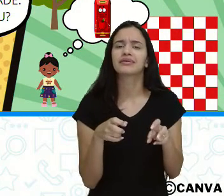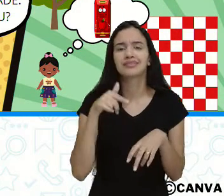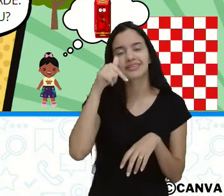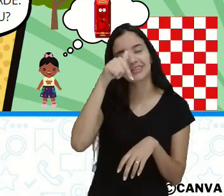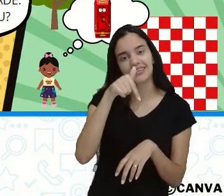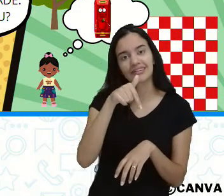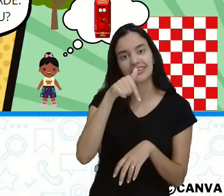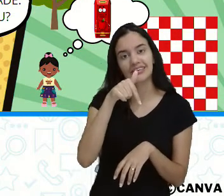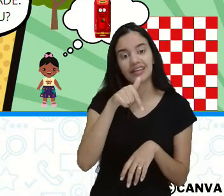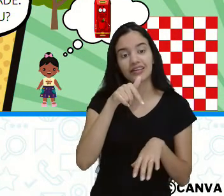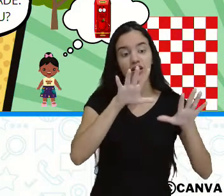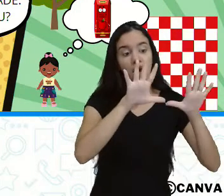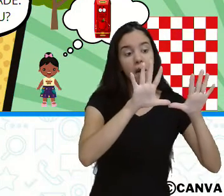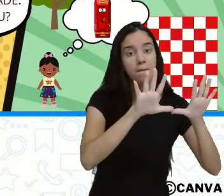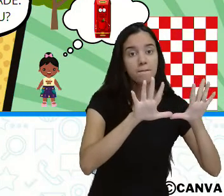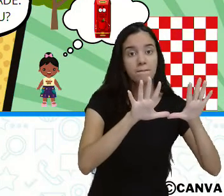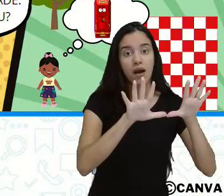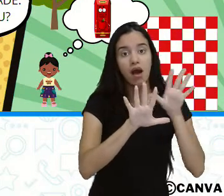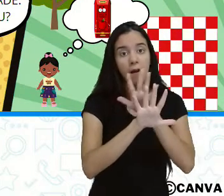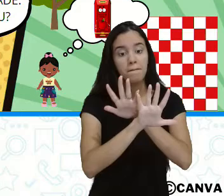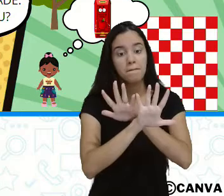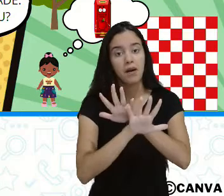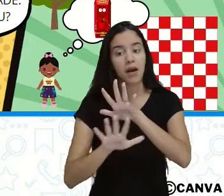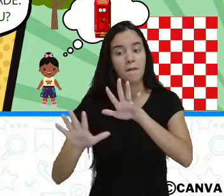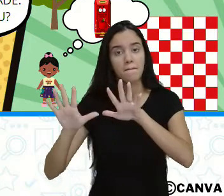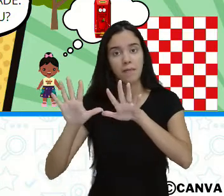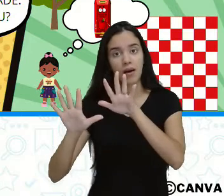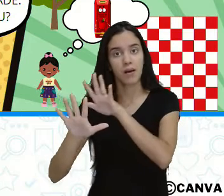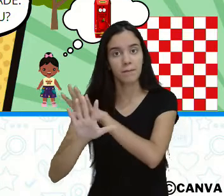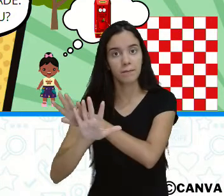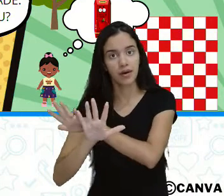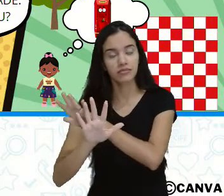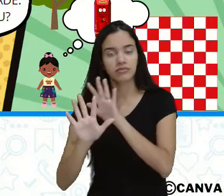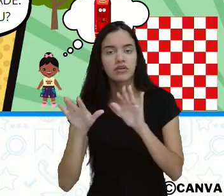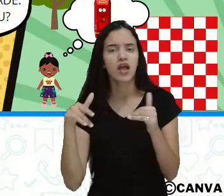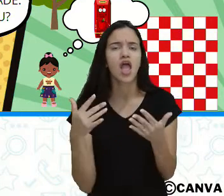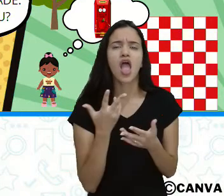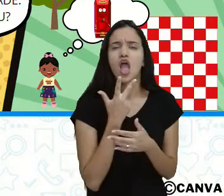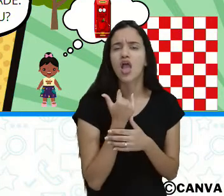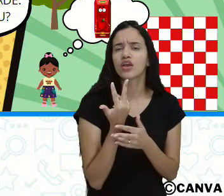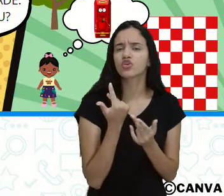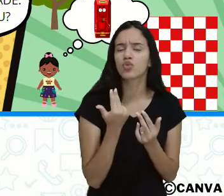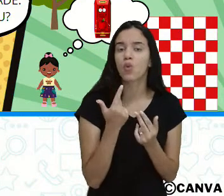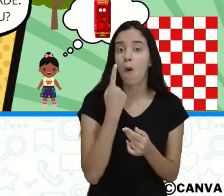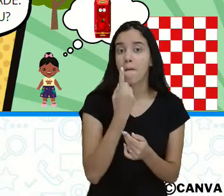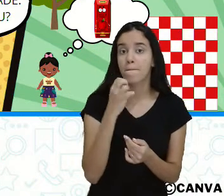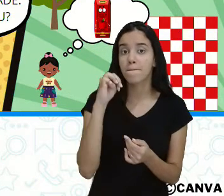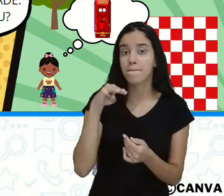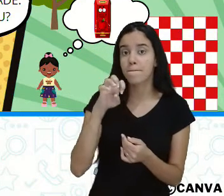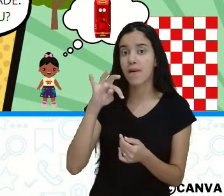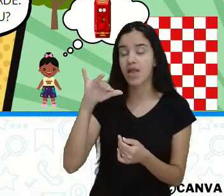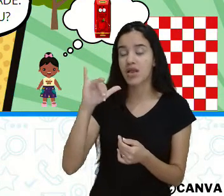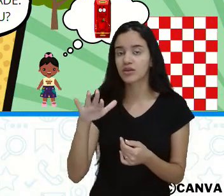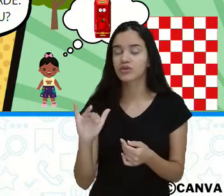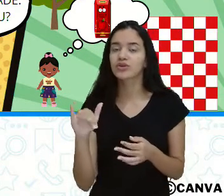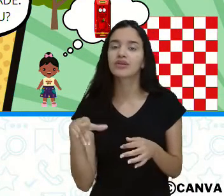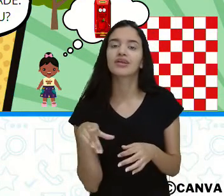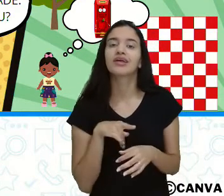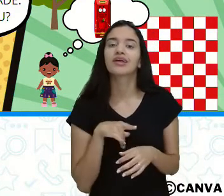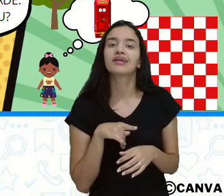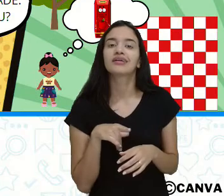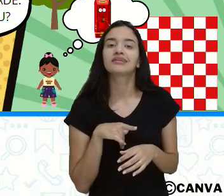7 palmos meus é o mesmo que 1 metro. E a toalha tem